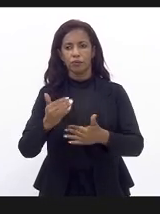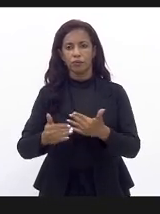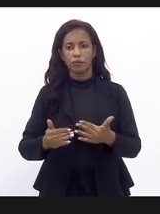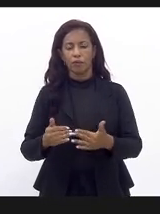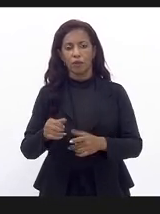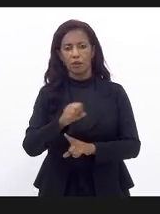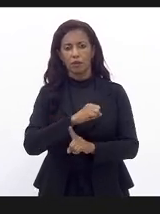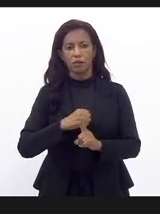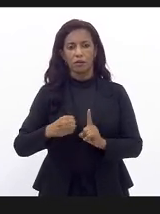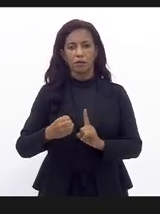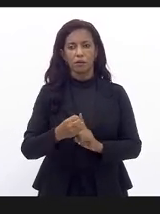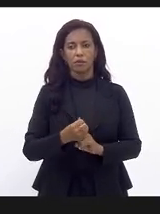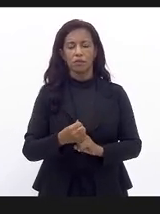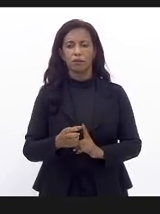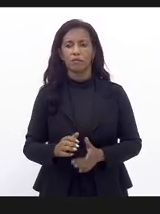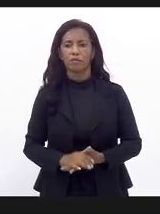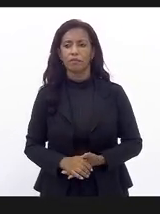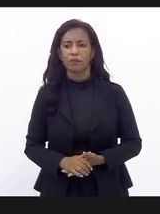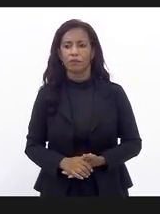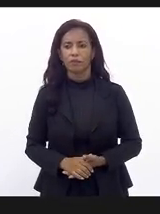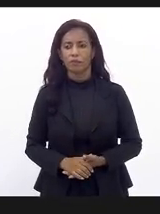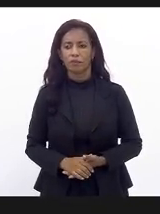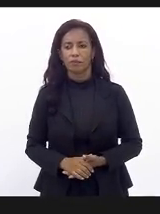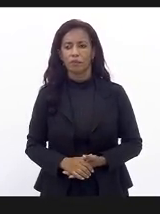nossa sociedade,